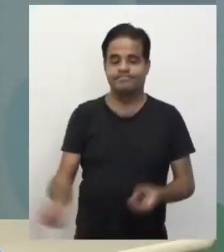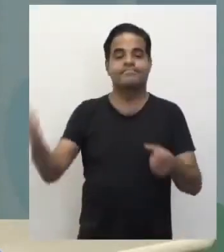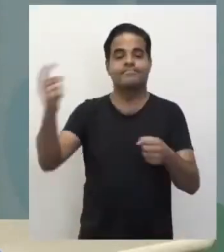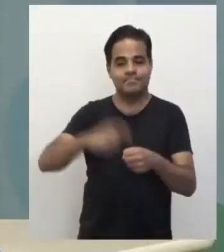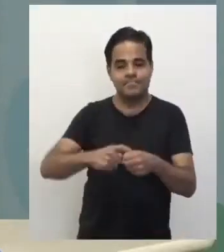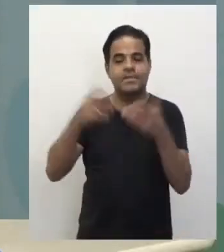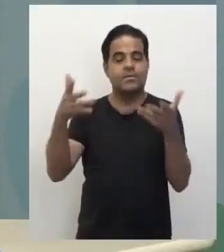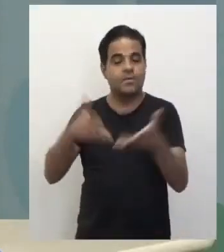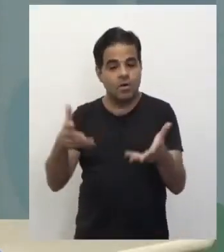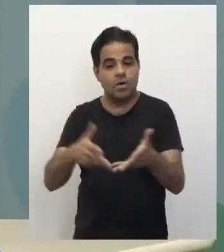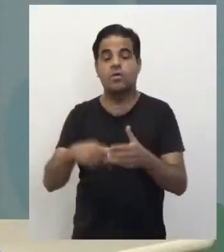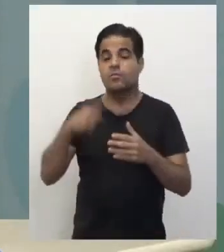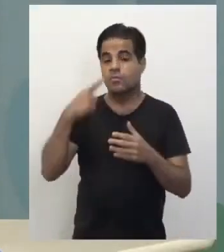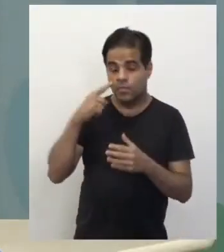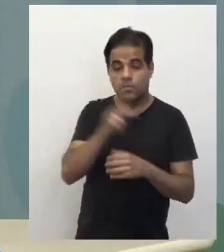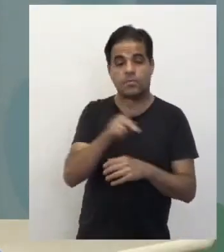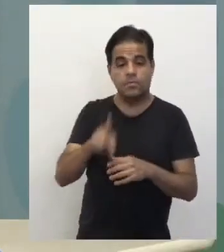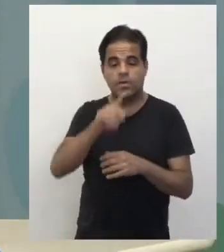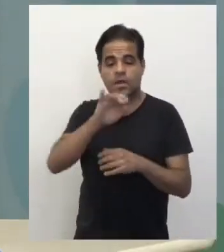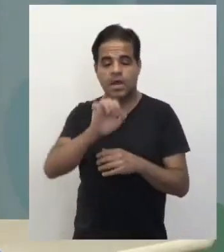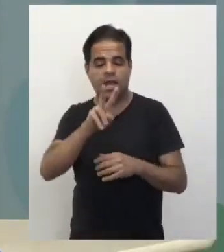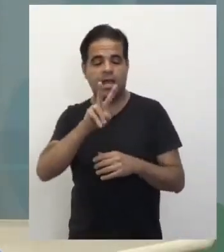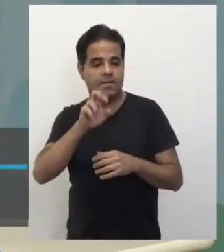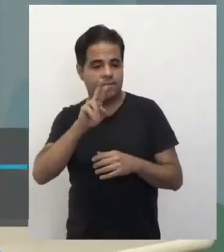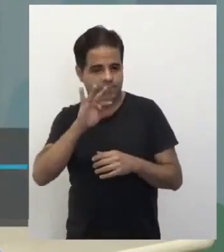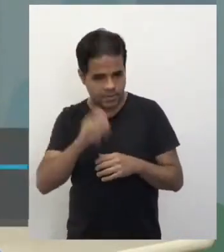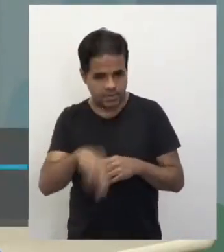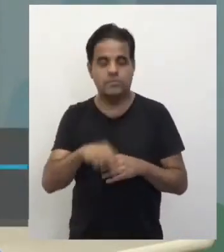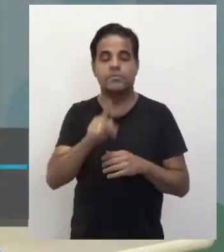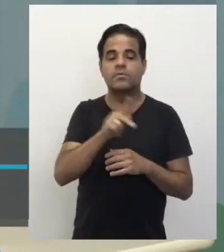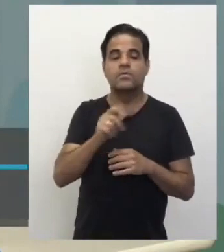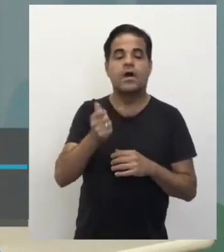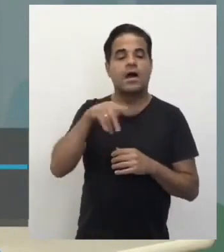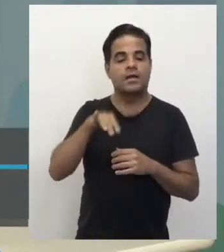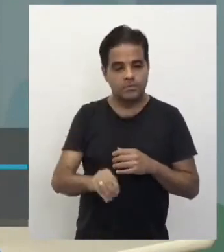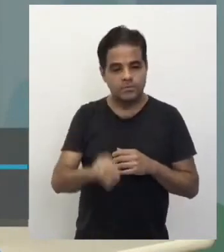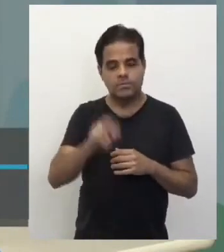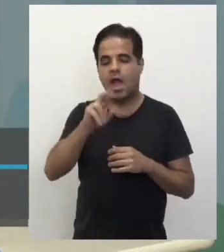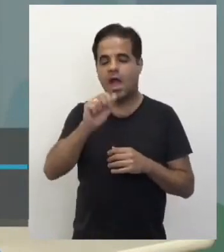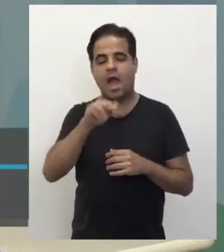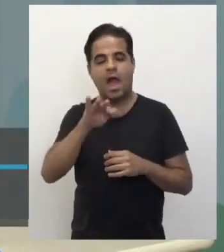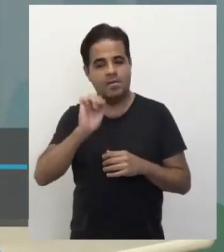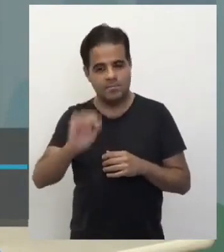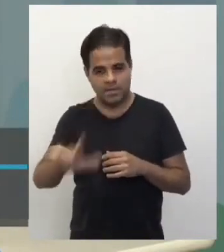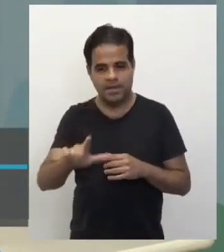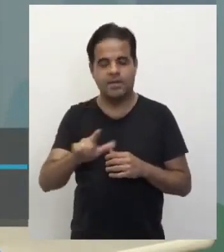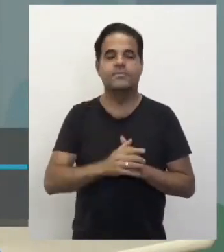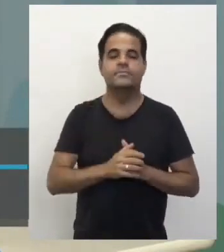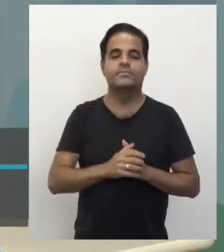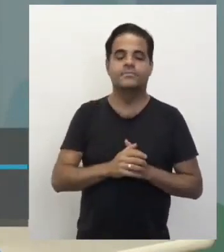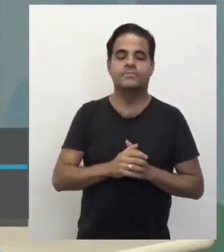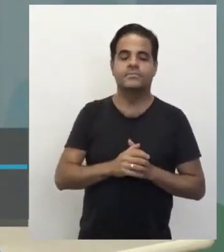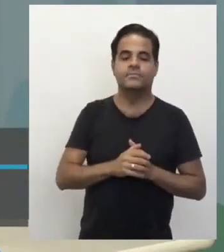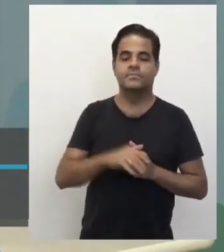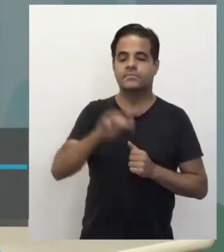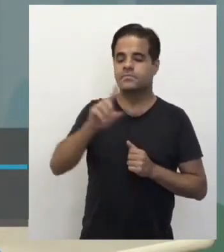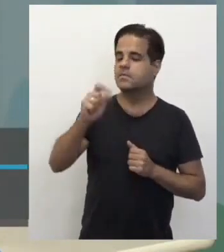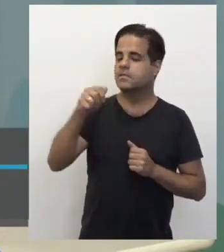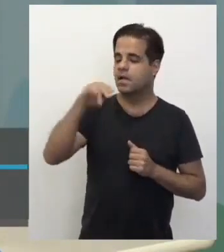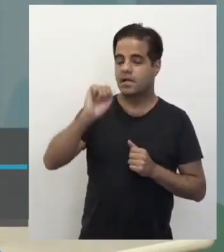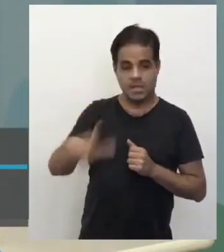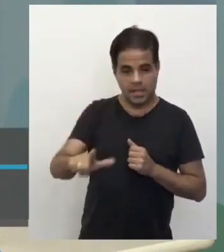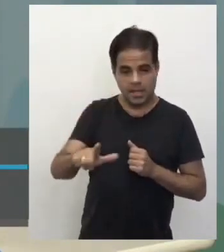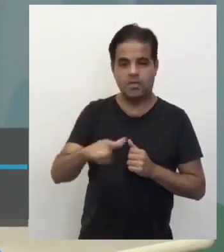Voltamos. Então, olha só, o pro Everton, pro Antônio, pro Rafael, pro